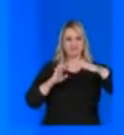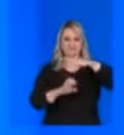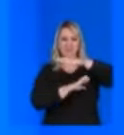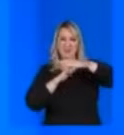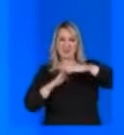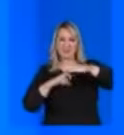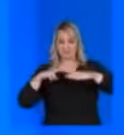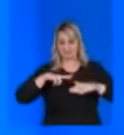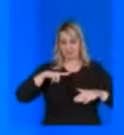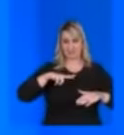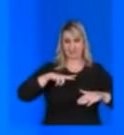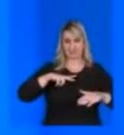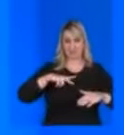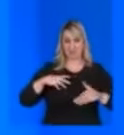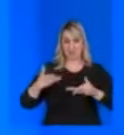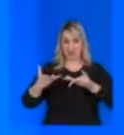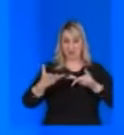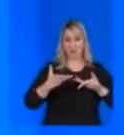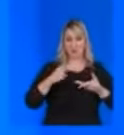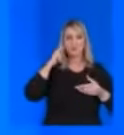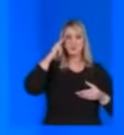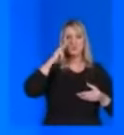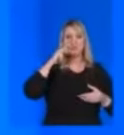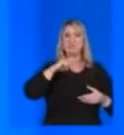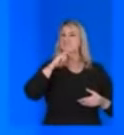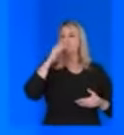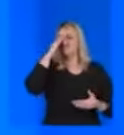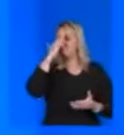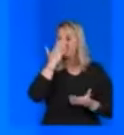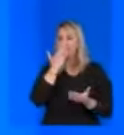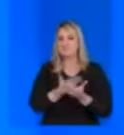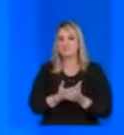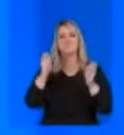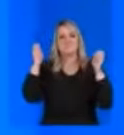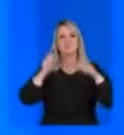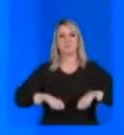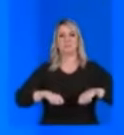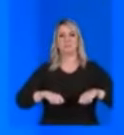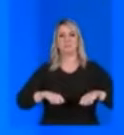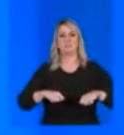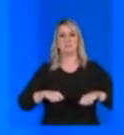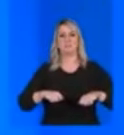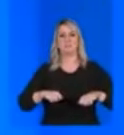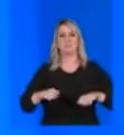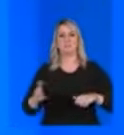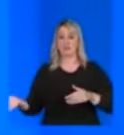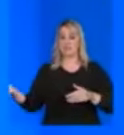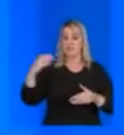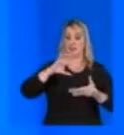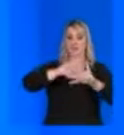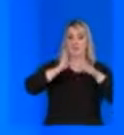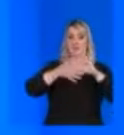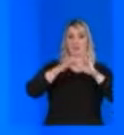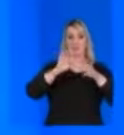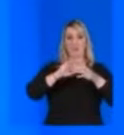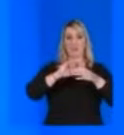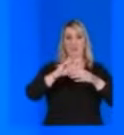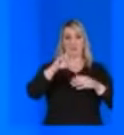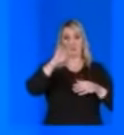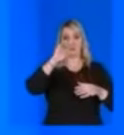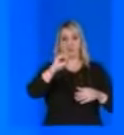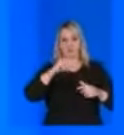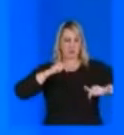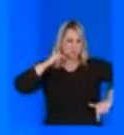privada fui convidado para um sonho que ninguém acreditava que fosse possível trazer os jogos olímpicos pro Rio de Janeiro